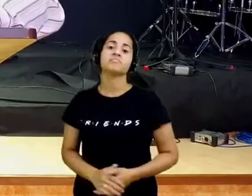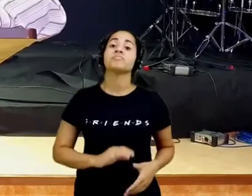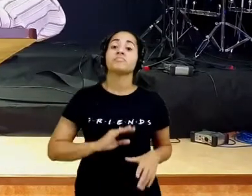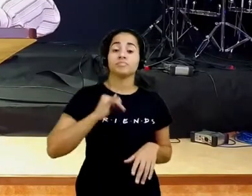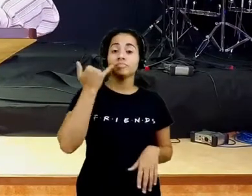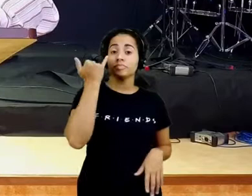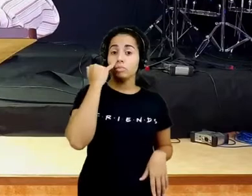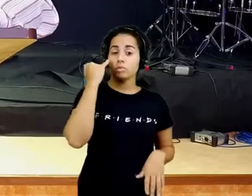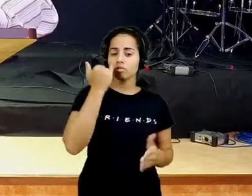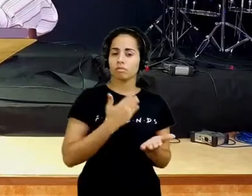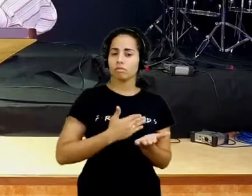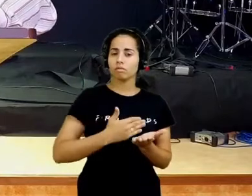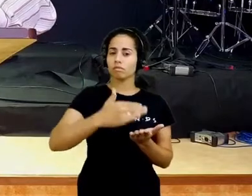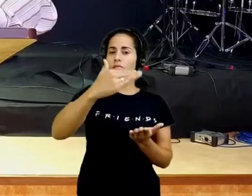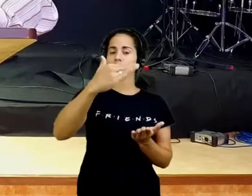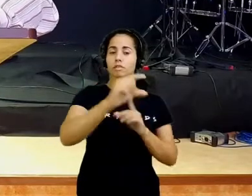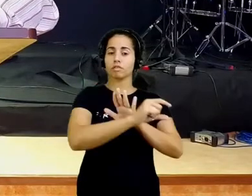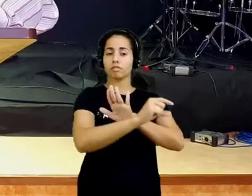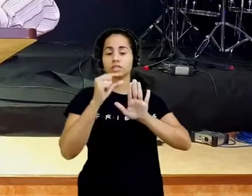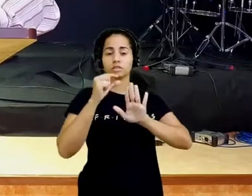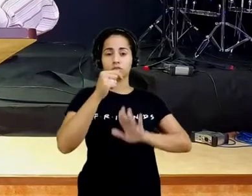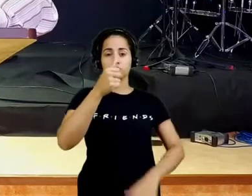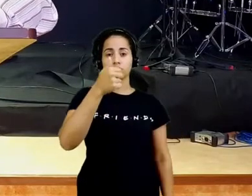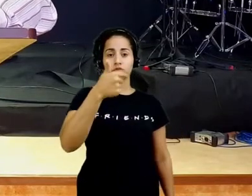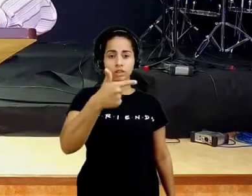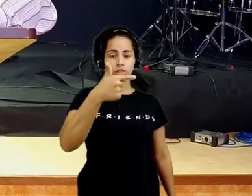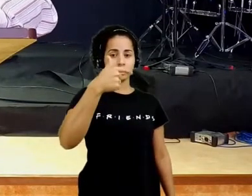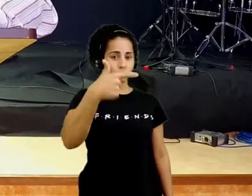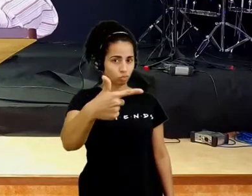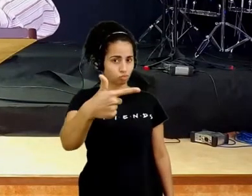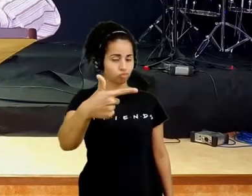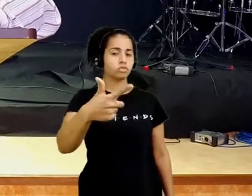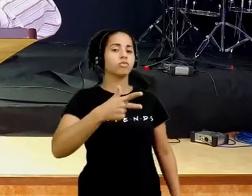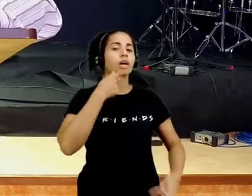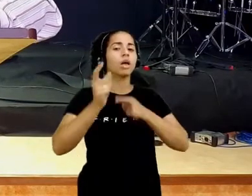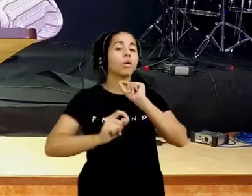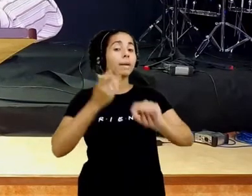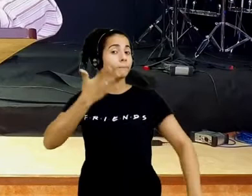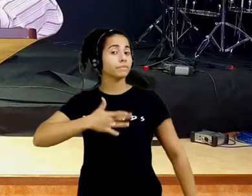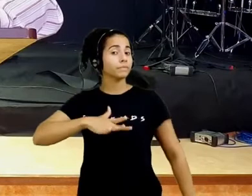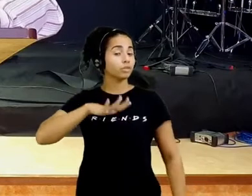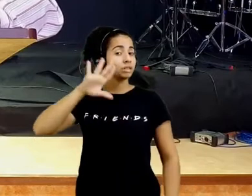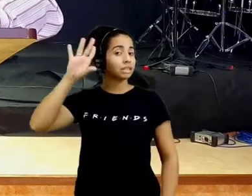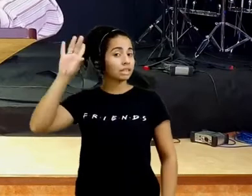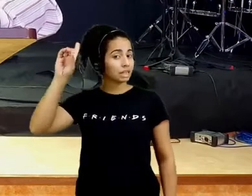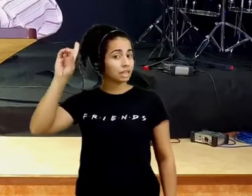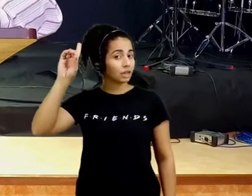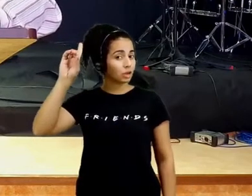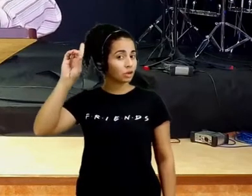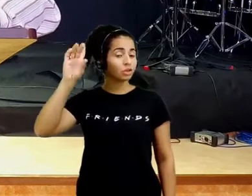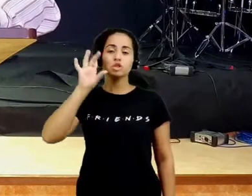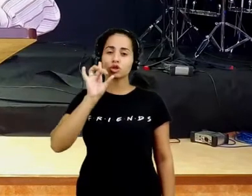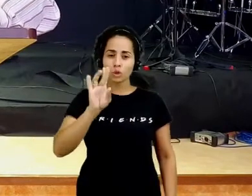Jeremias começa no versículo 22, ele diz: as misericórdias do Senhor são a